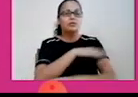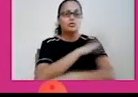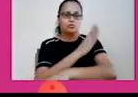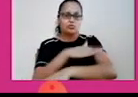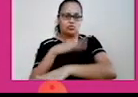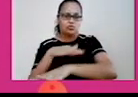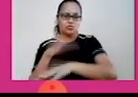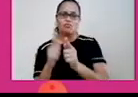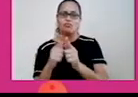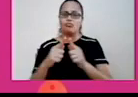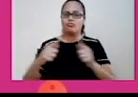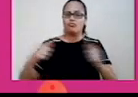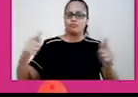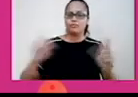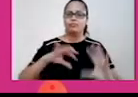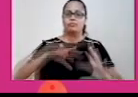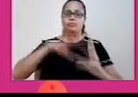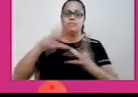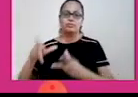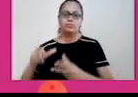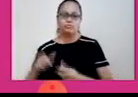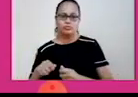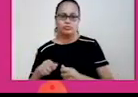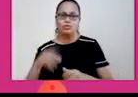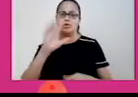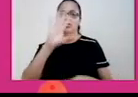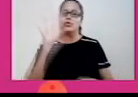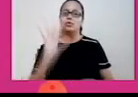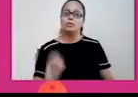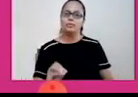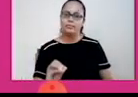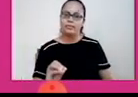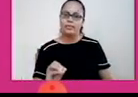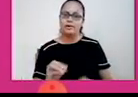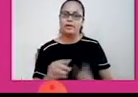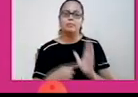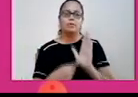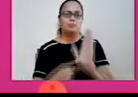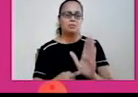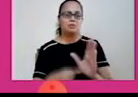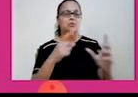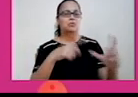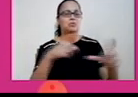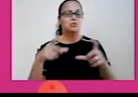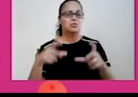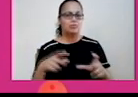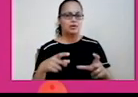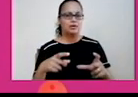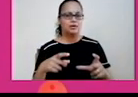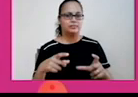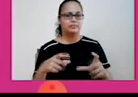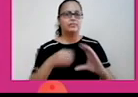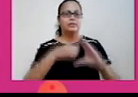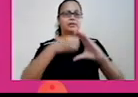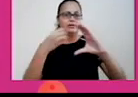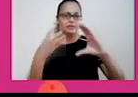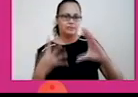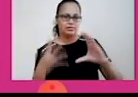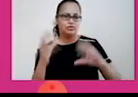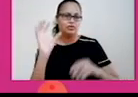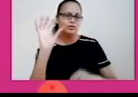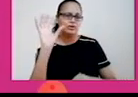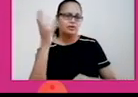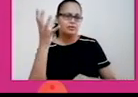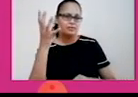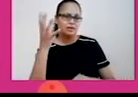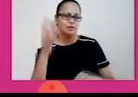O mapa ao lado identifica suas localizações, como a gente acabou de ver com essa faixa aqui na cor laranja. Considerando as características climáticas e orográficas, o